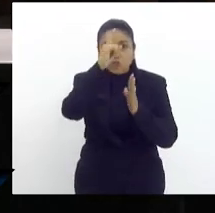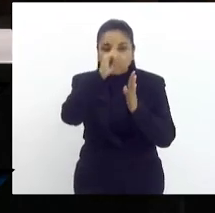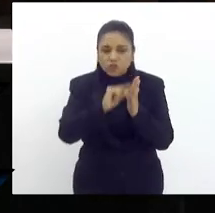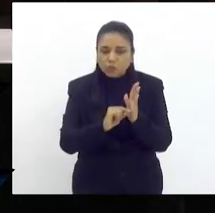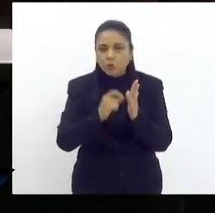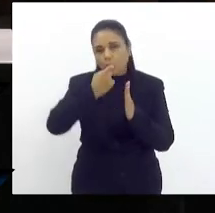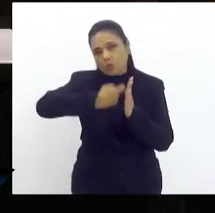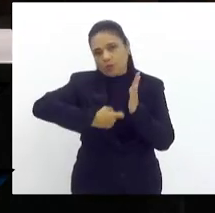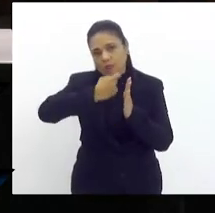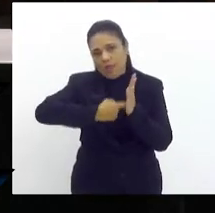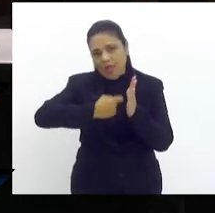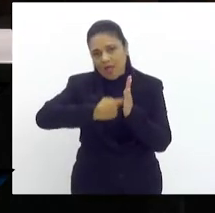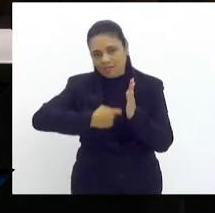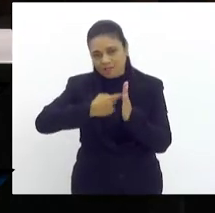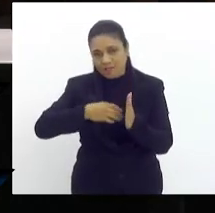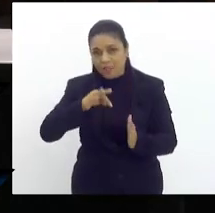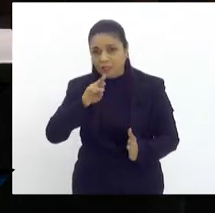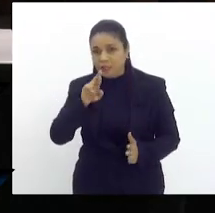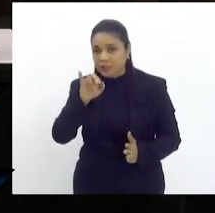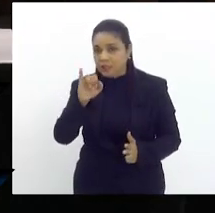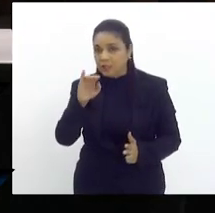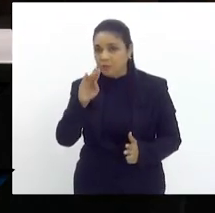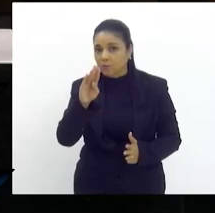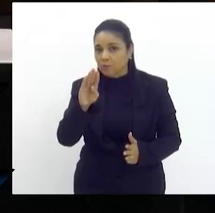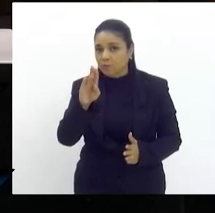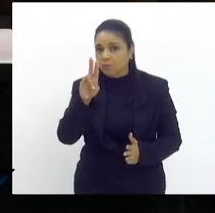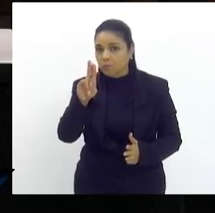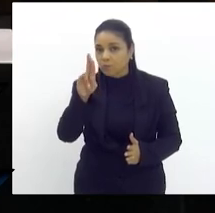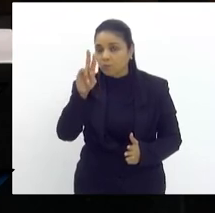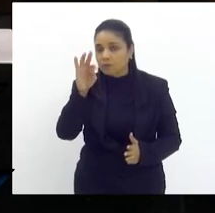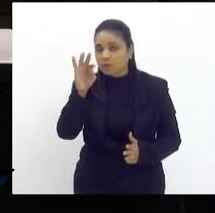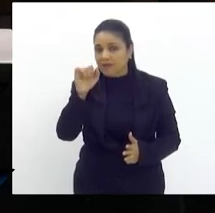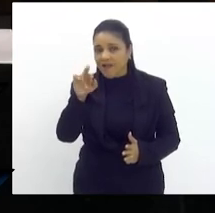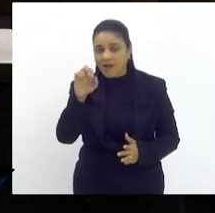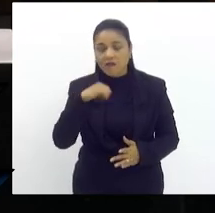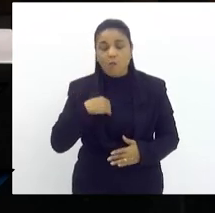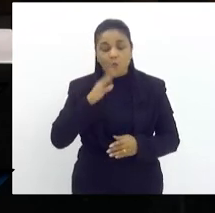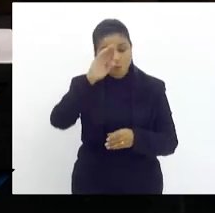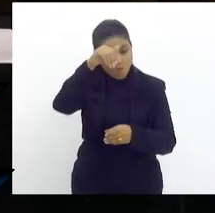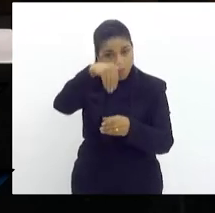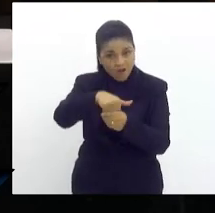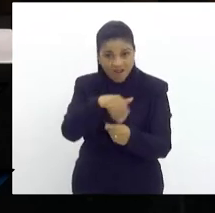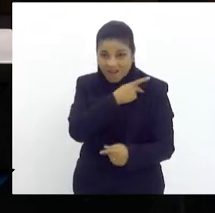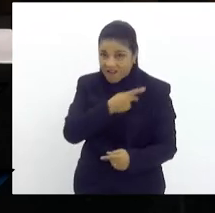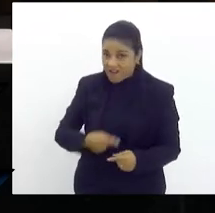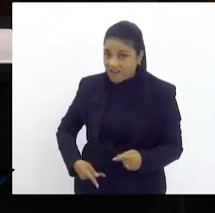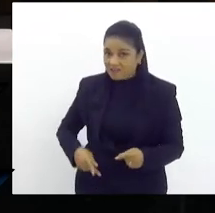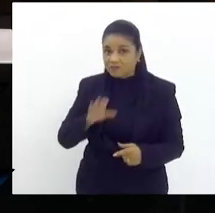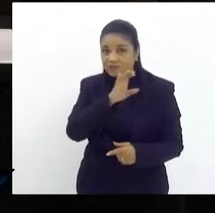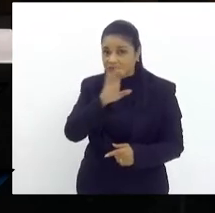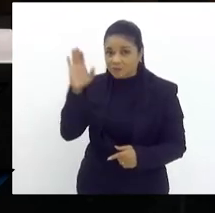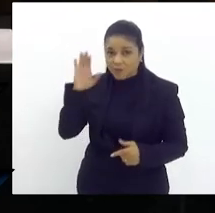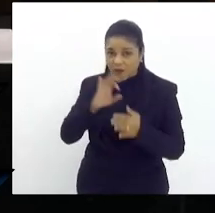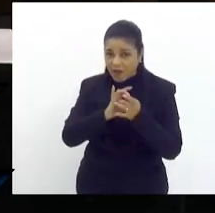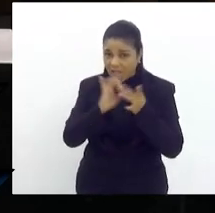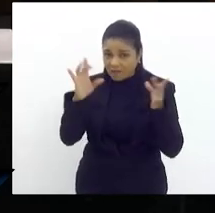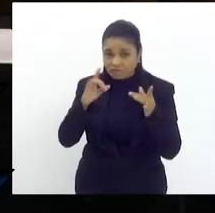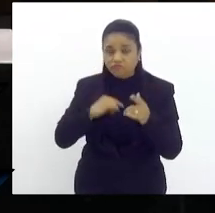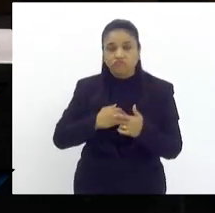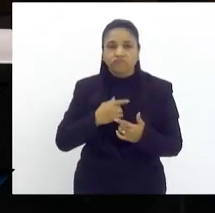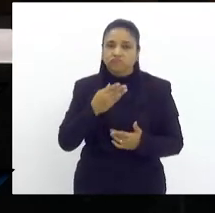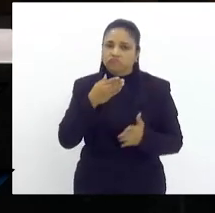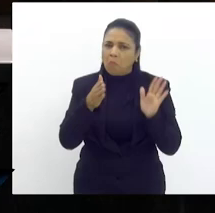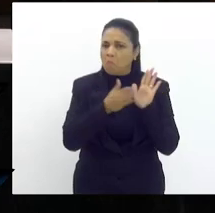o único Nunca na história é um presidente eleito de forma democrática havia proposto redução